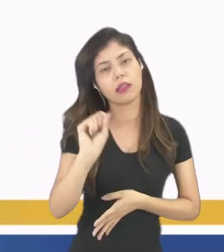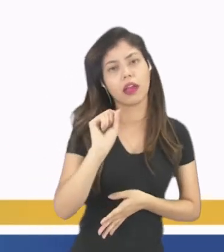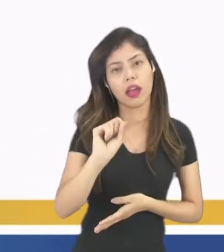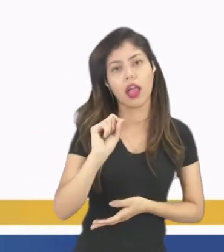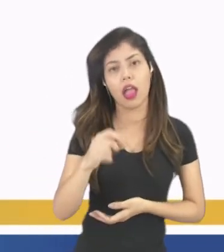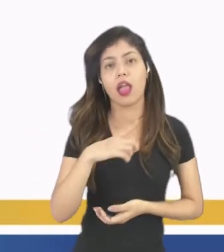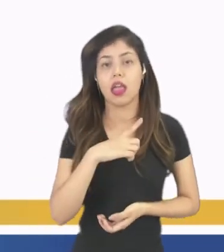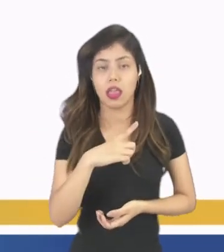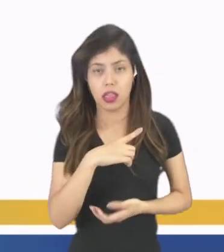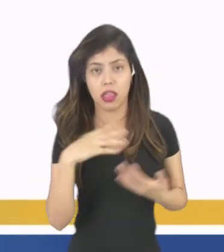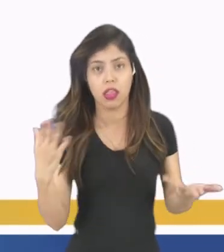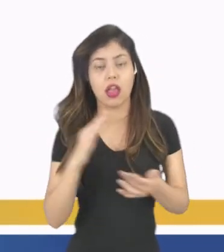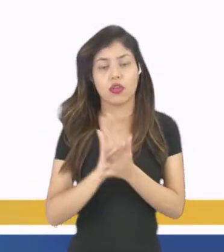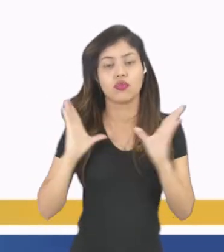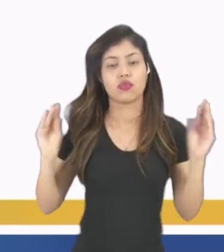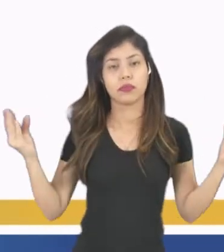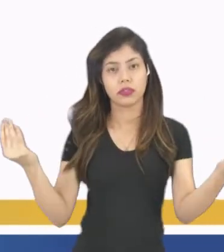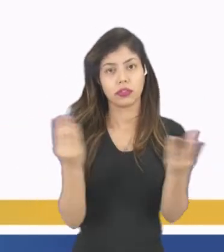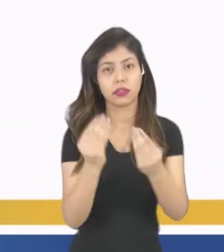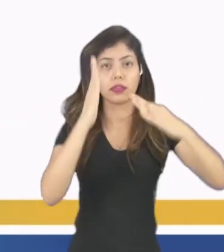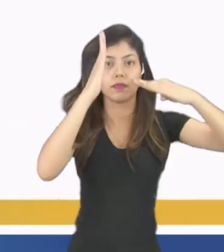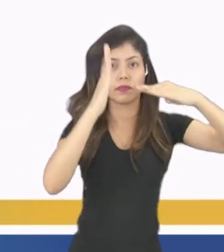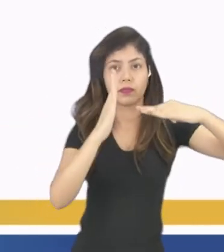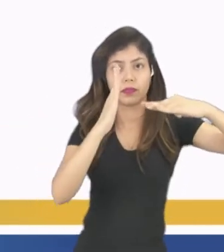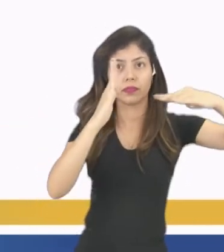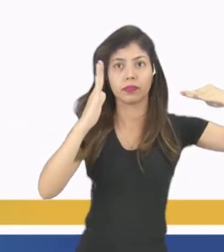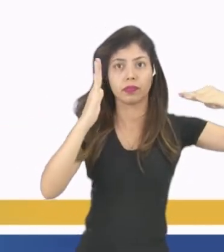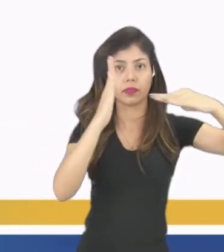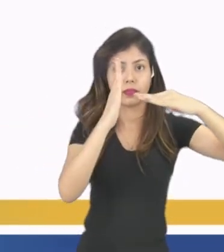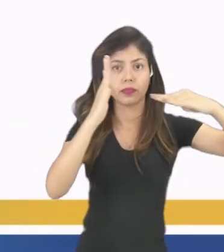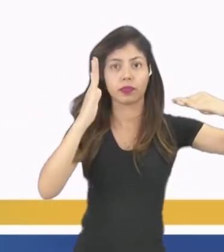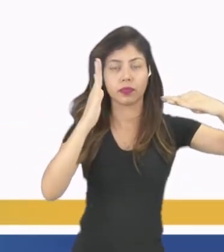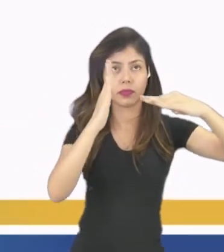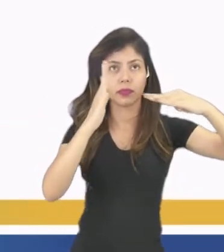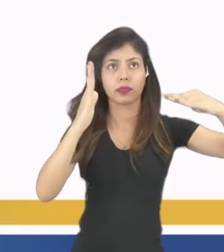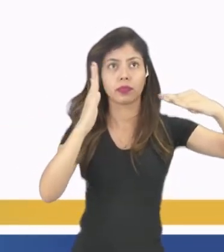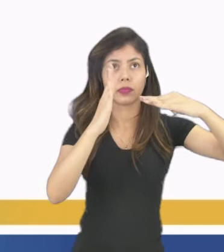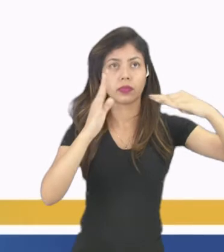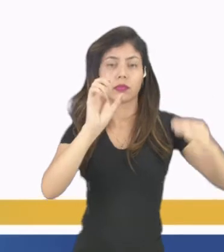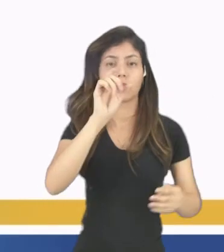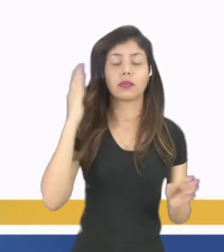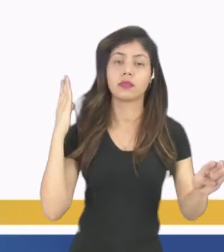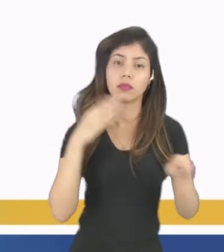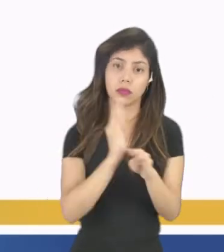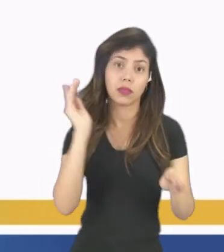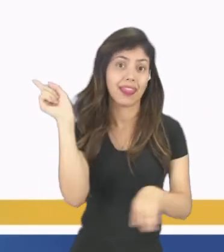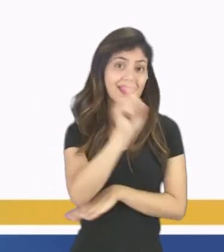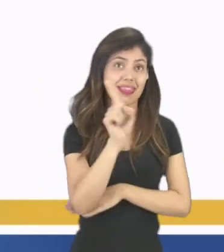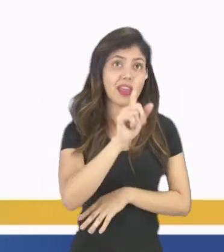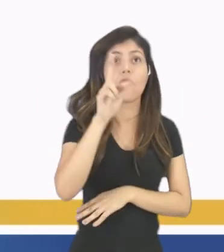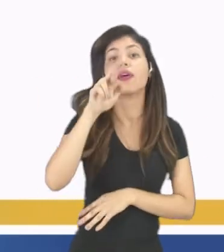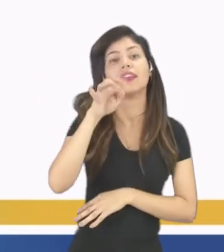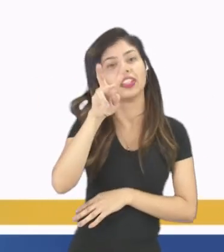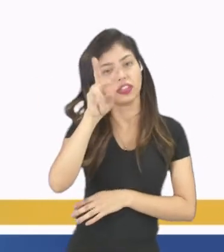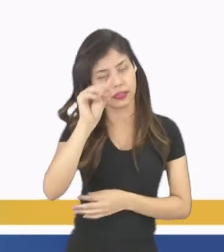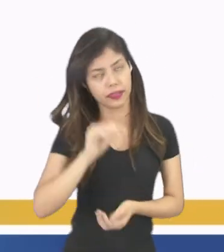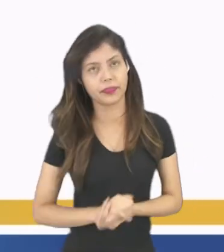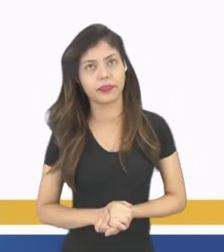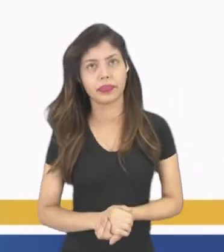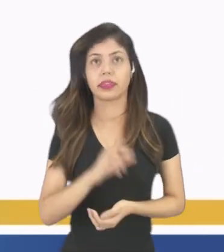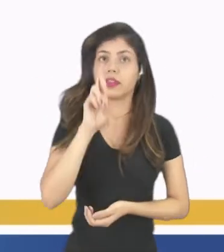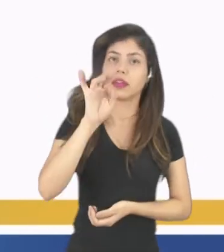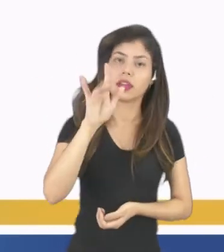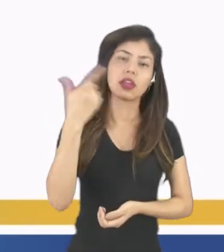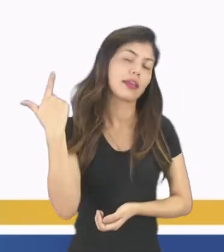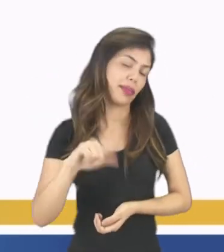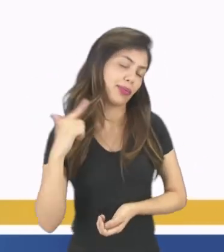nós tivermos substâncias com orientações diferentes, nós temos uma colisão não efetiva e a